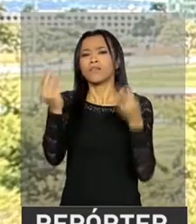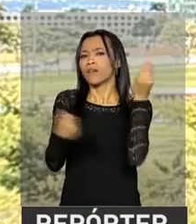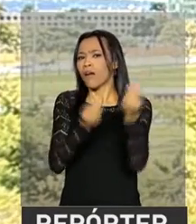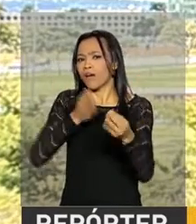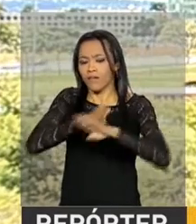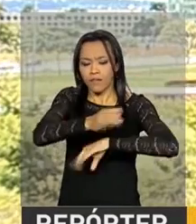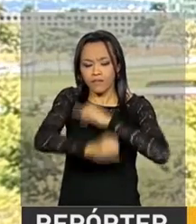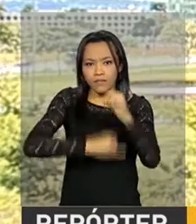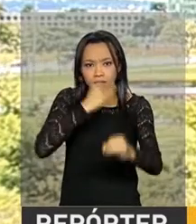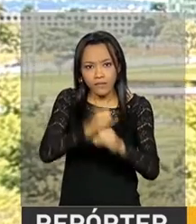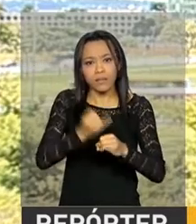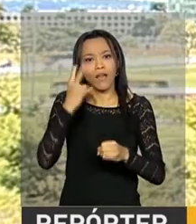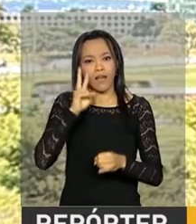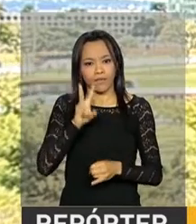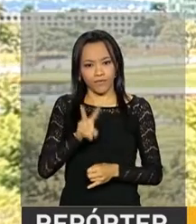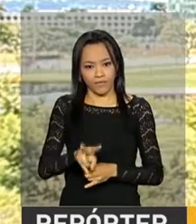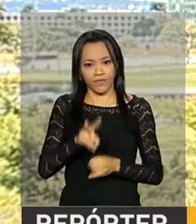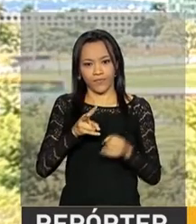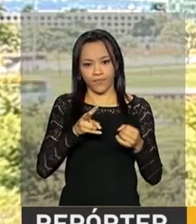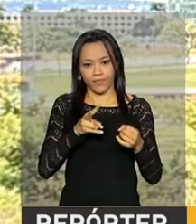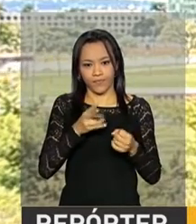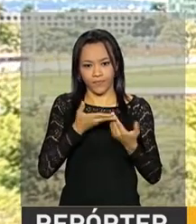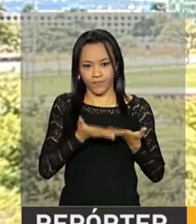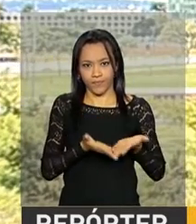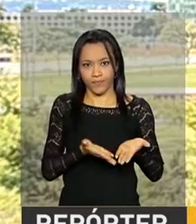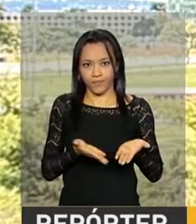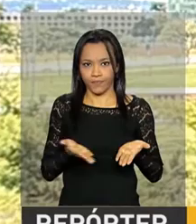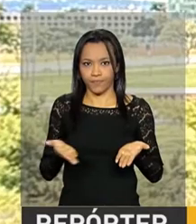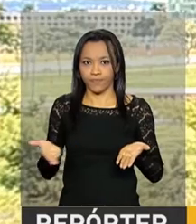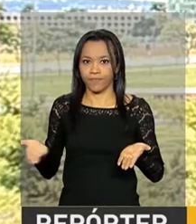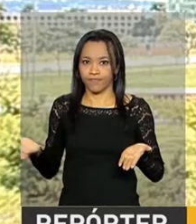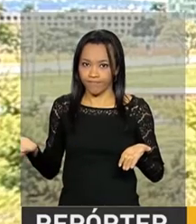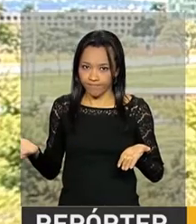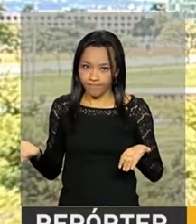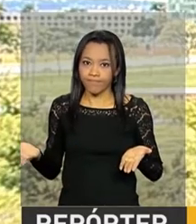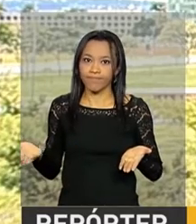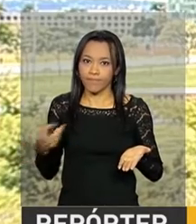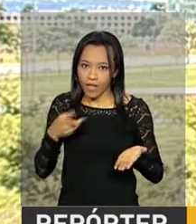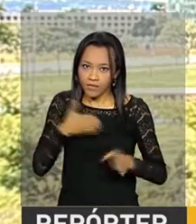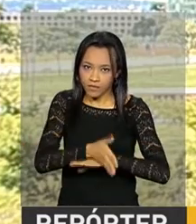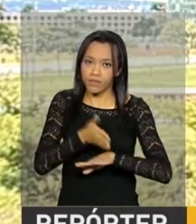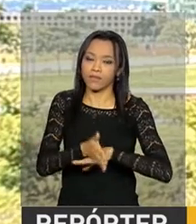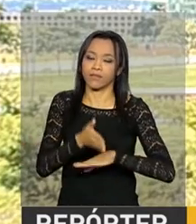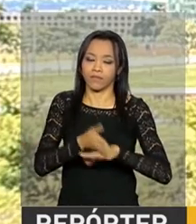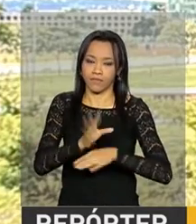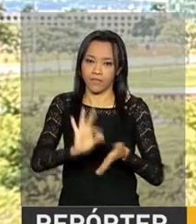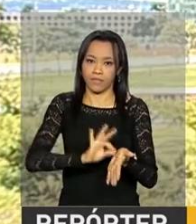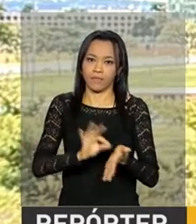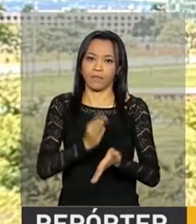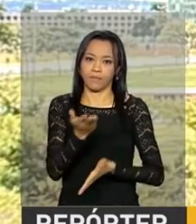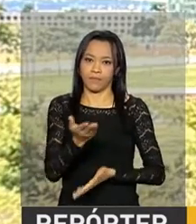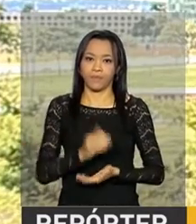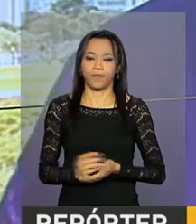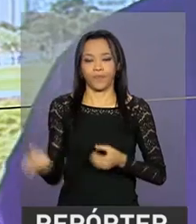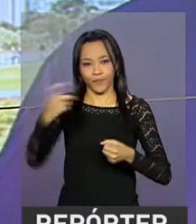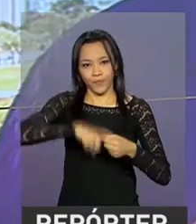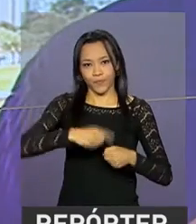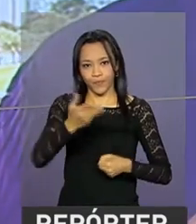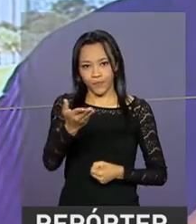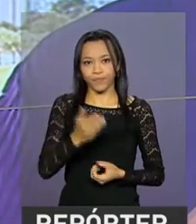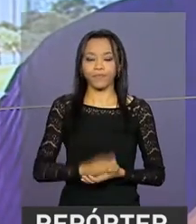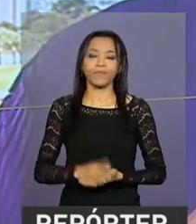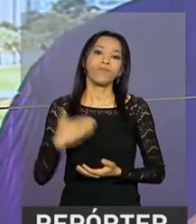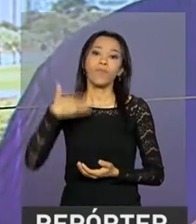pelo endereço eletrônico supera com senad quanto gov.br voto com os eletro